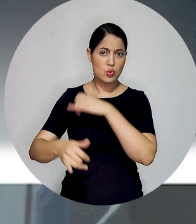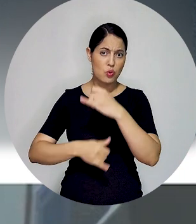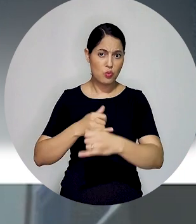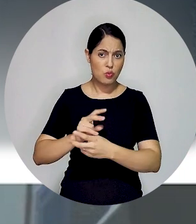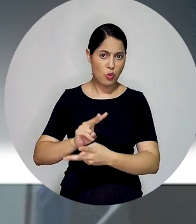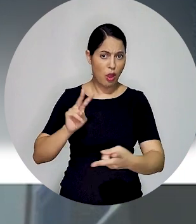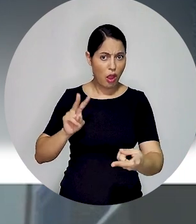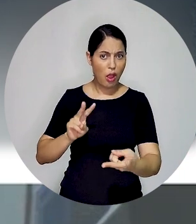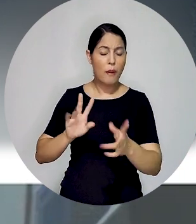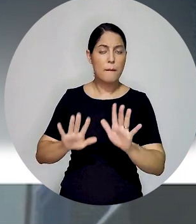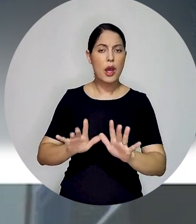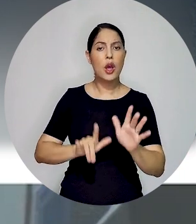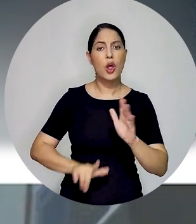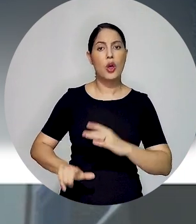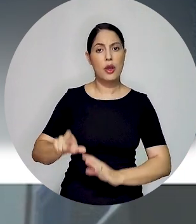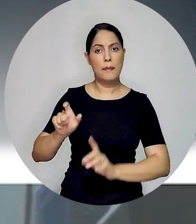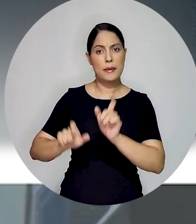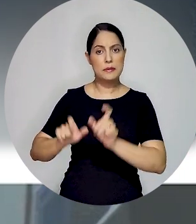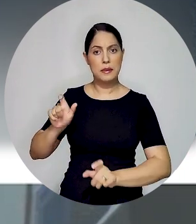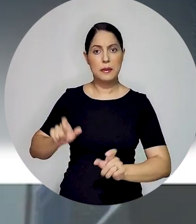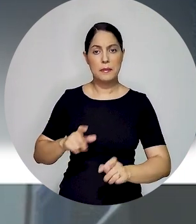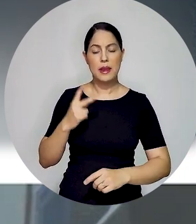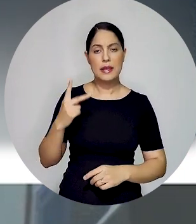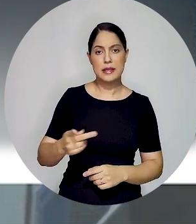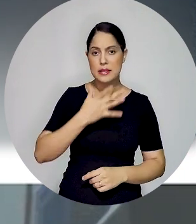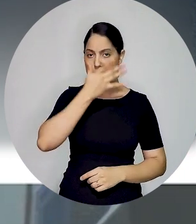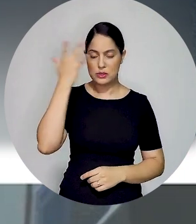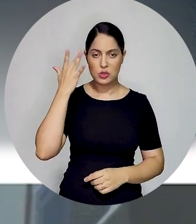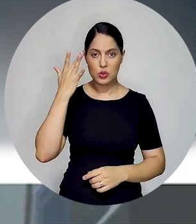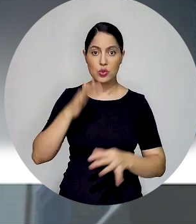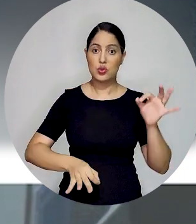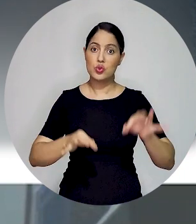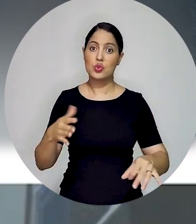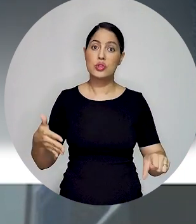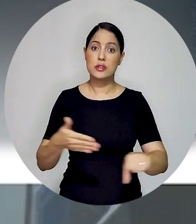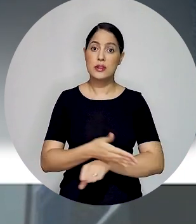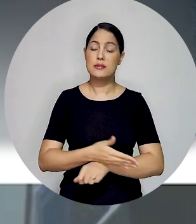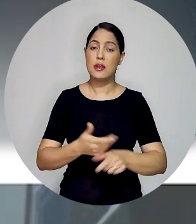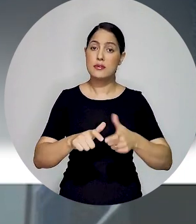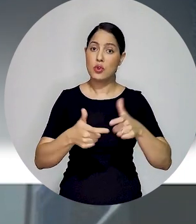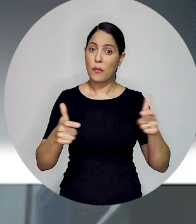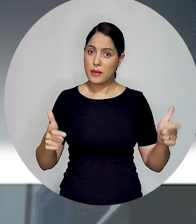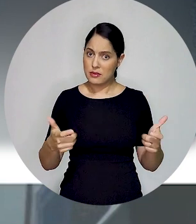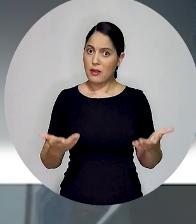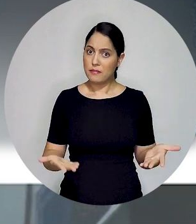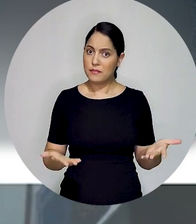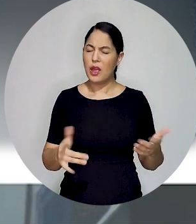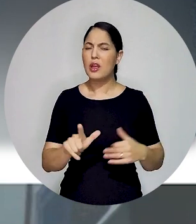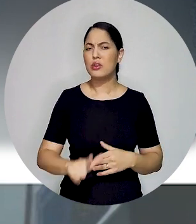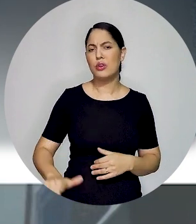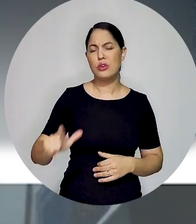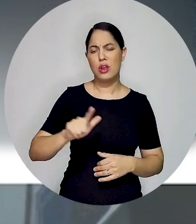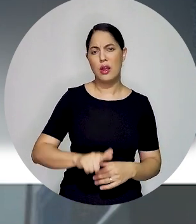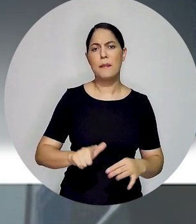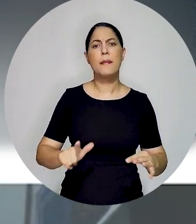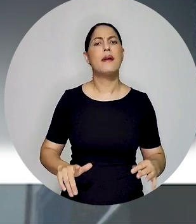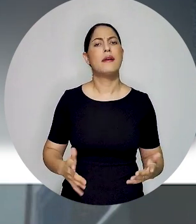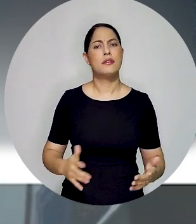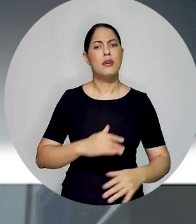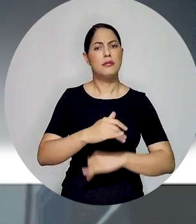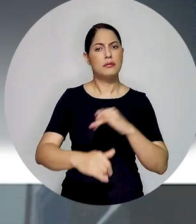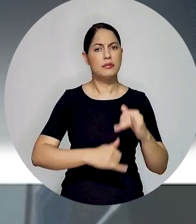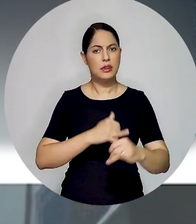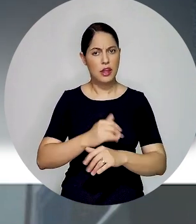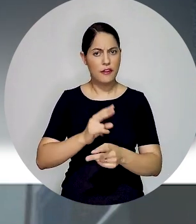existem, reitera-se, para atender ao interesse do jurisdicionado e ampliar o acesso à justiça. O